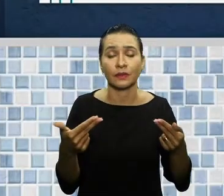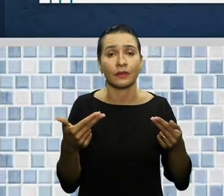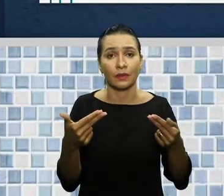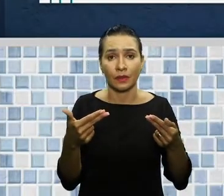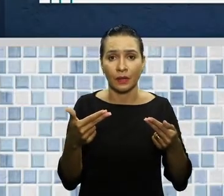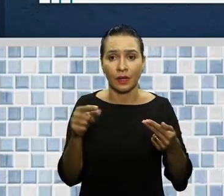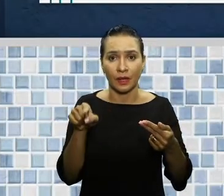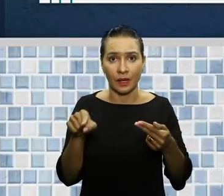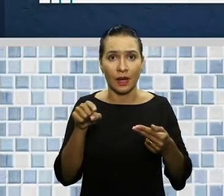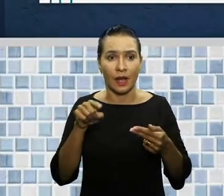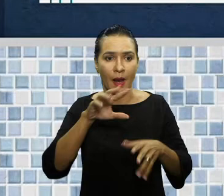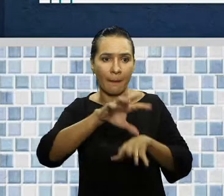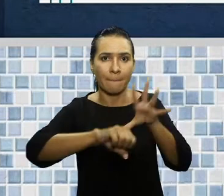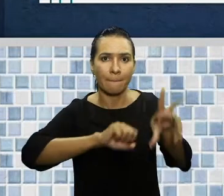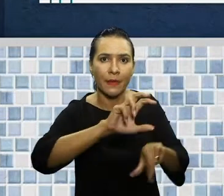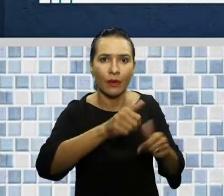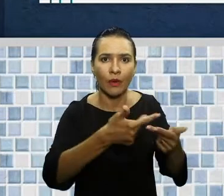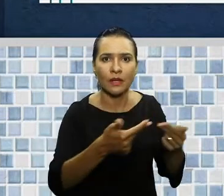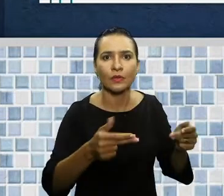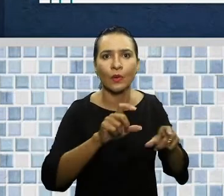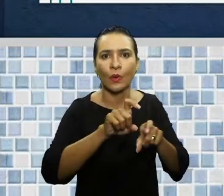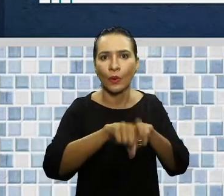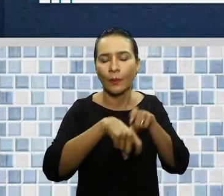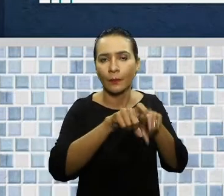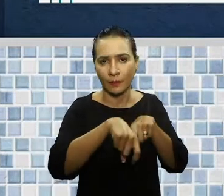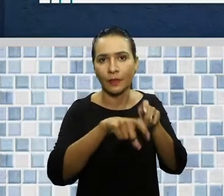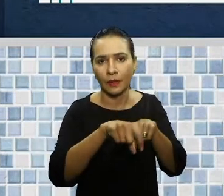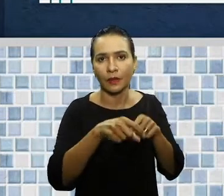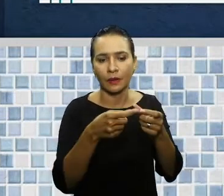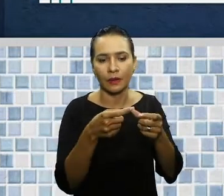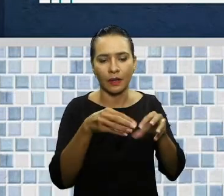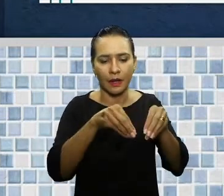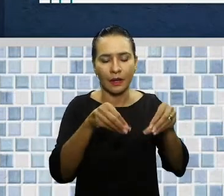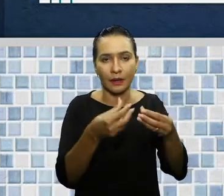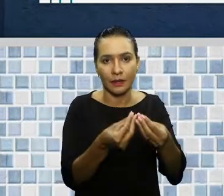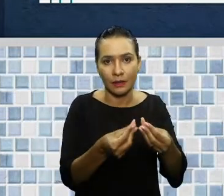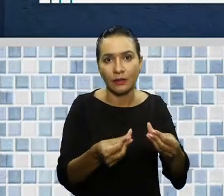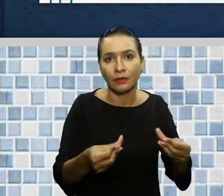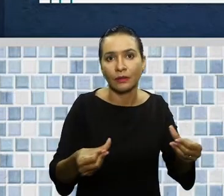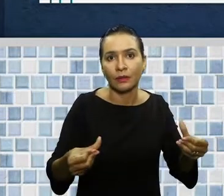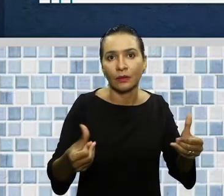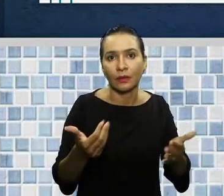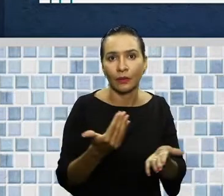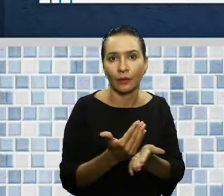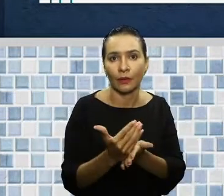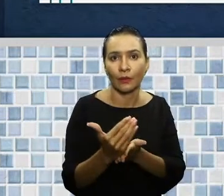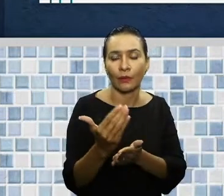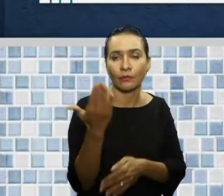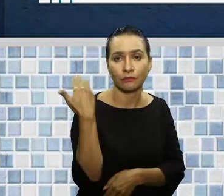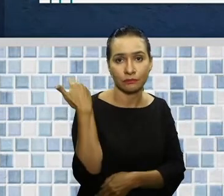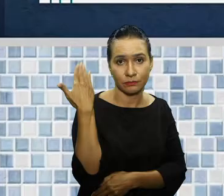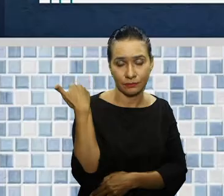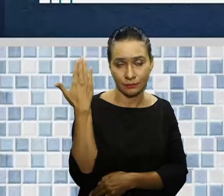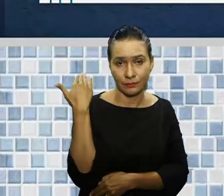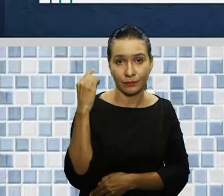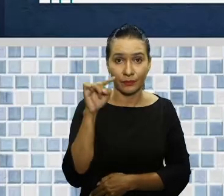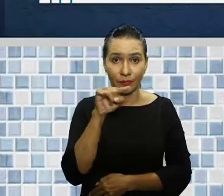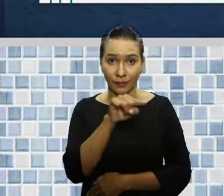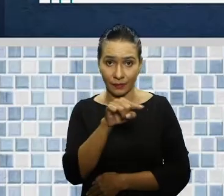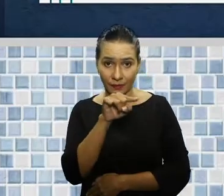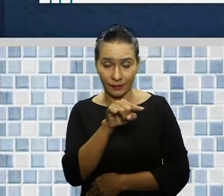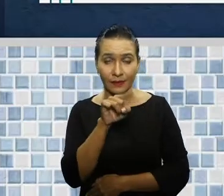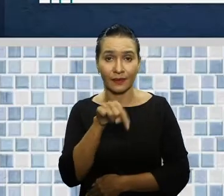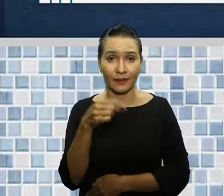a adquirir técnicas para agricultura. Então, ela é a degradação mais antiga que existe. E por ela ser uma